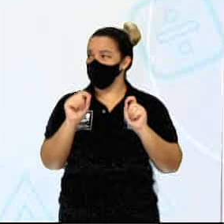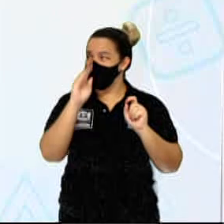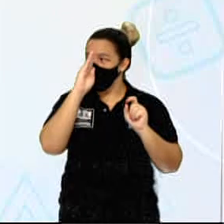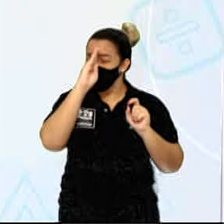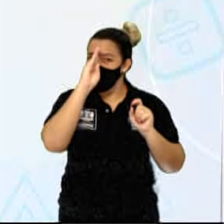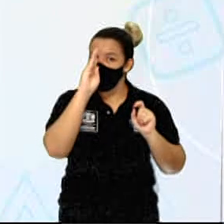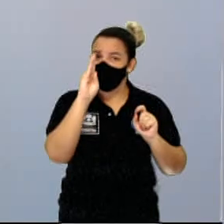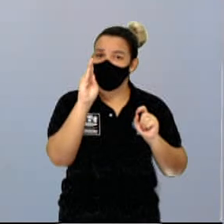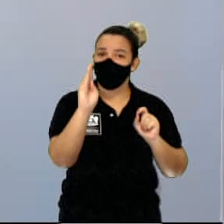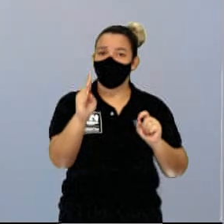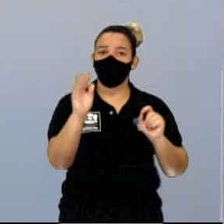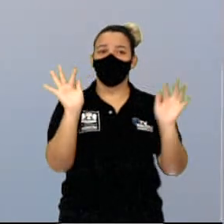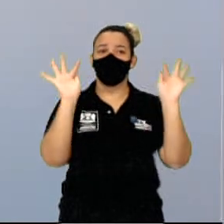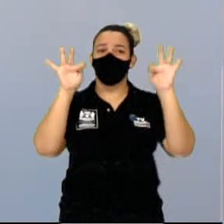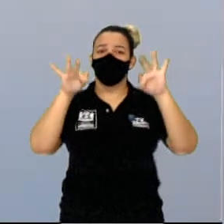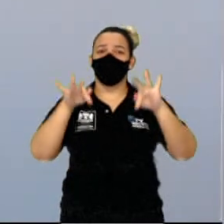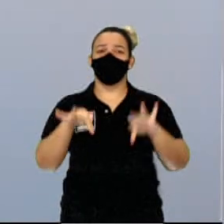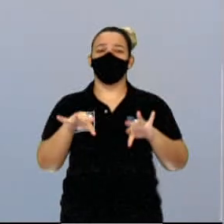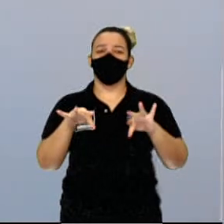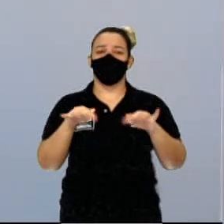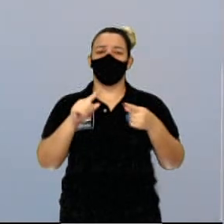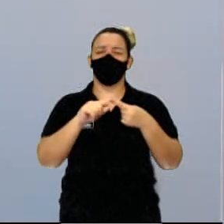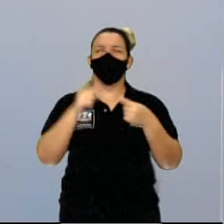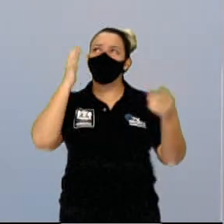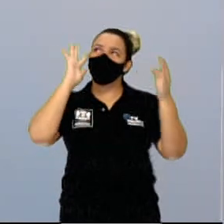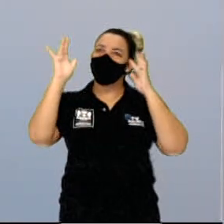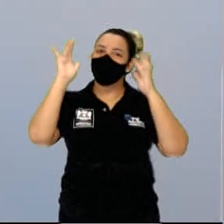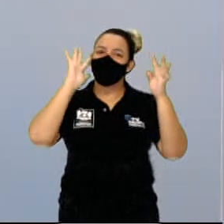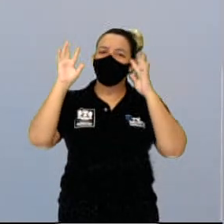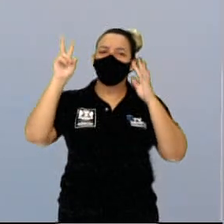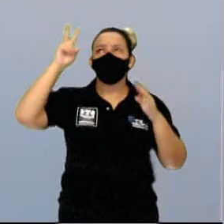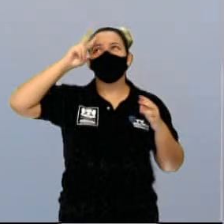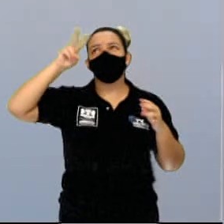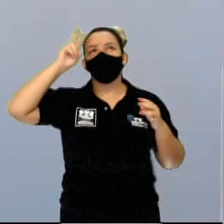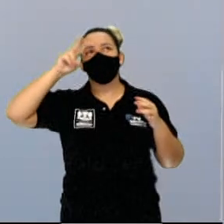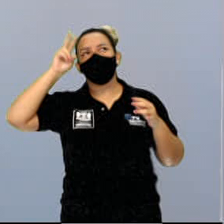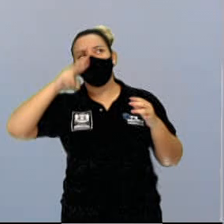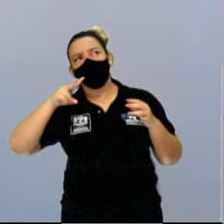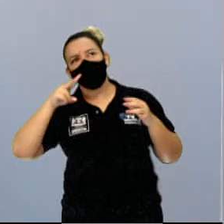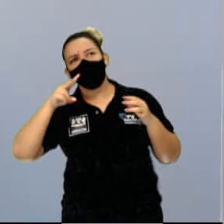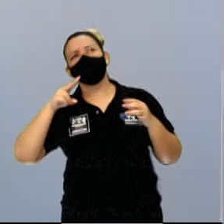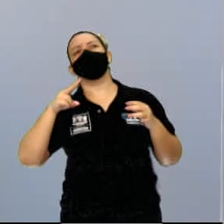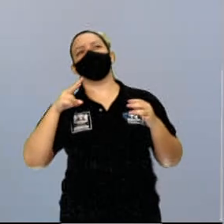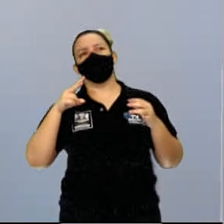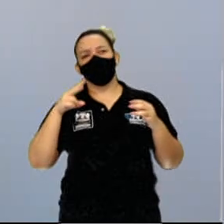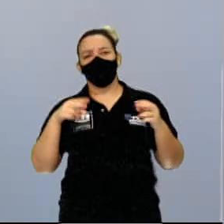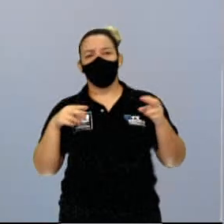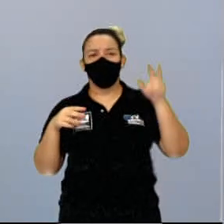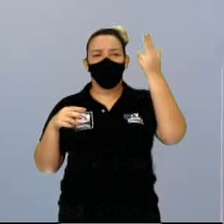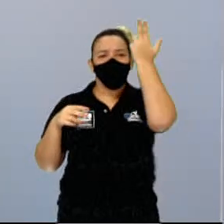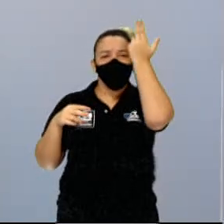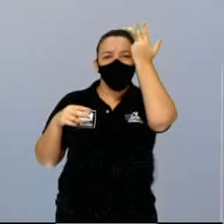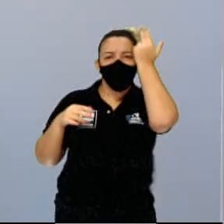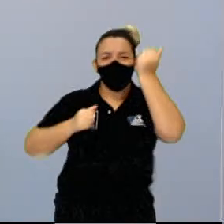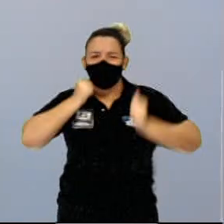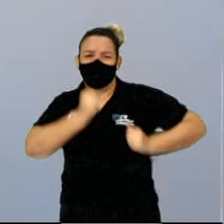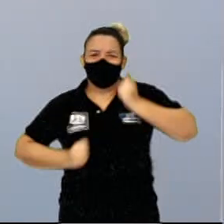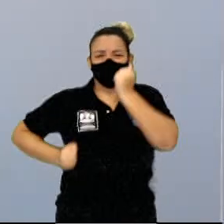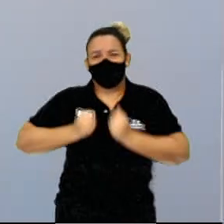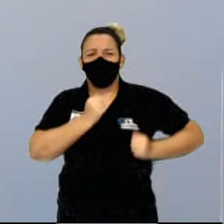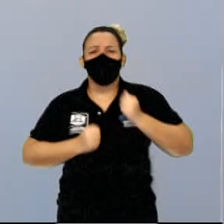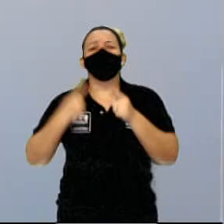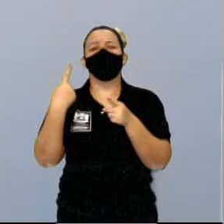sua qualidade final. Então, se pensarmos na história, qual foi o motivo pelo qual a lebre estava correndo? Sua